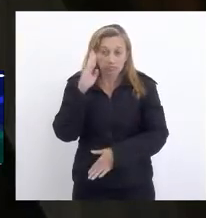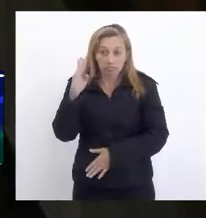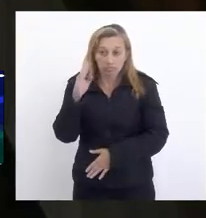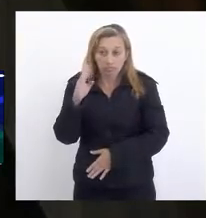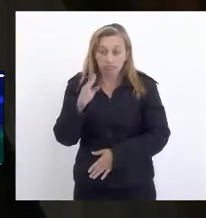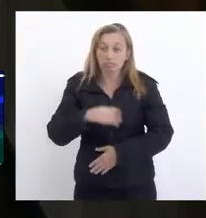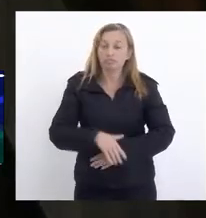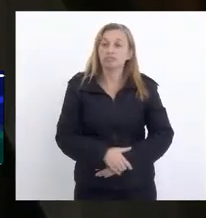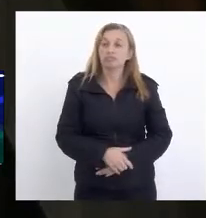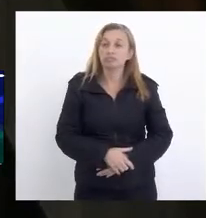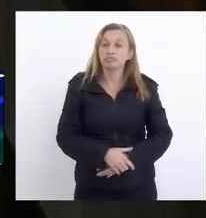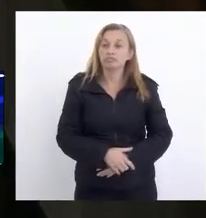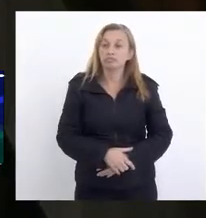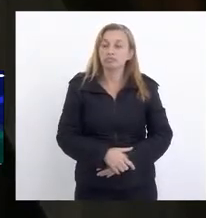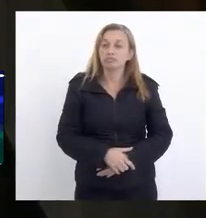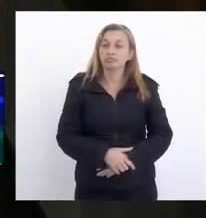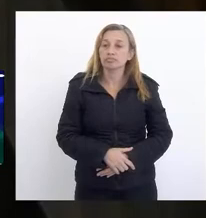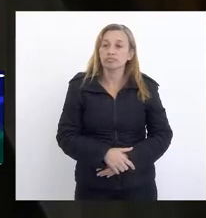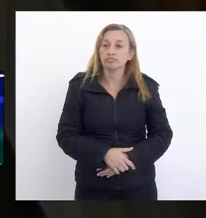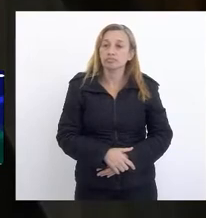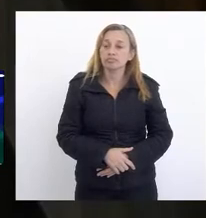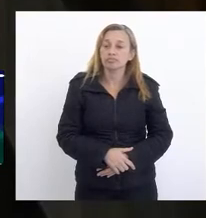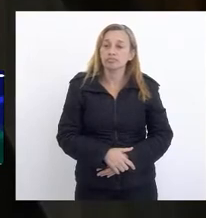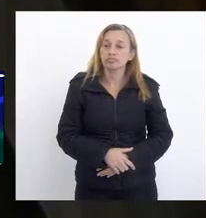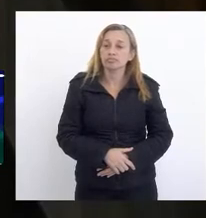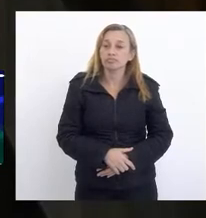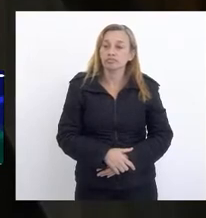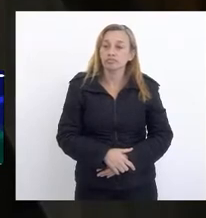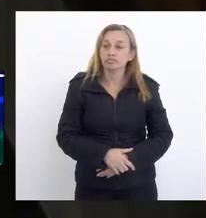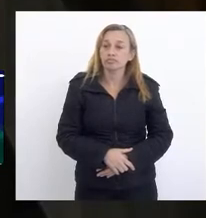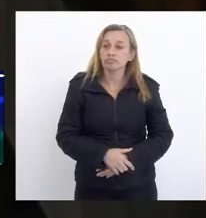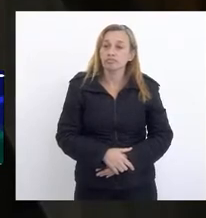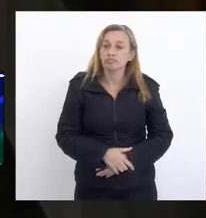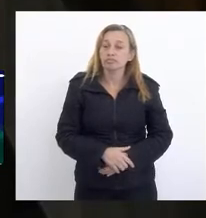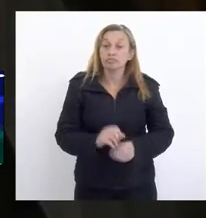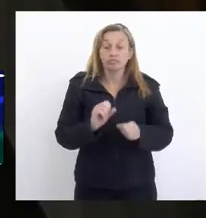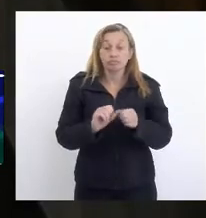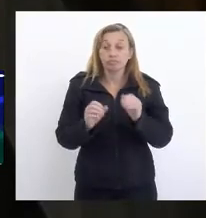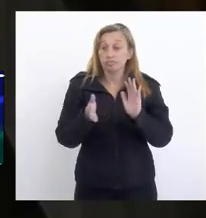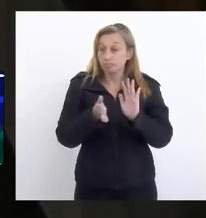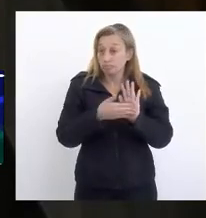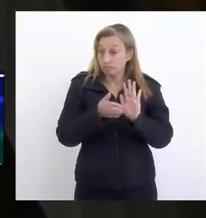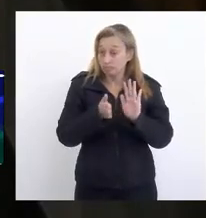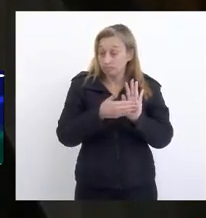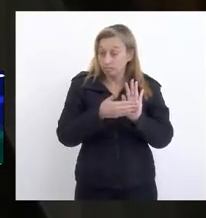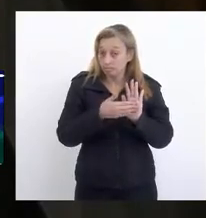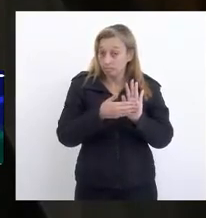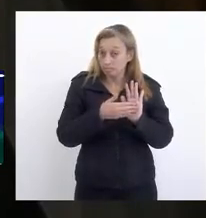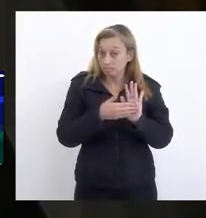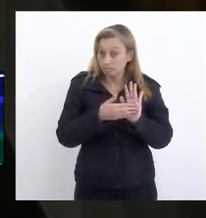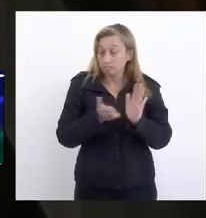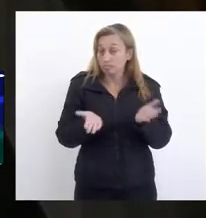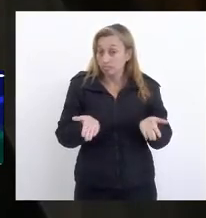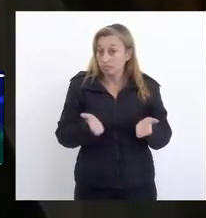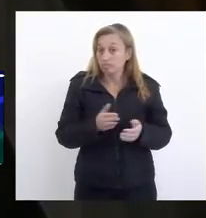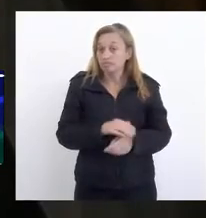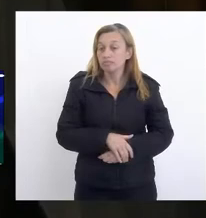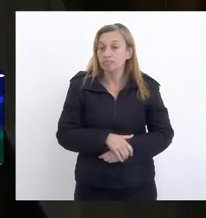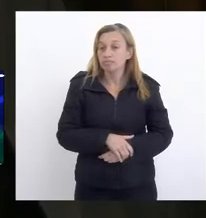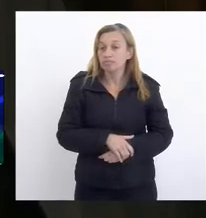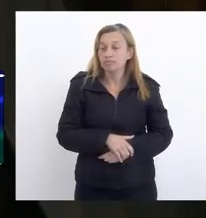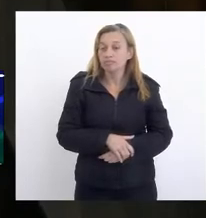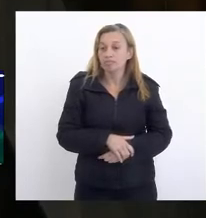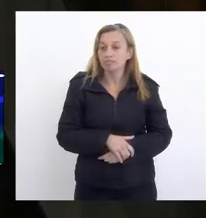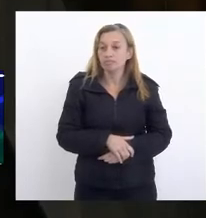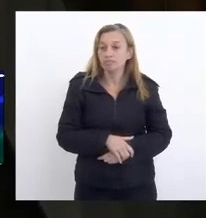naquilo que me toca, a fazer uma proposta de